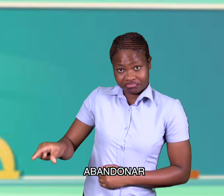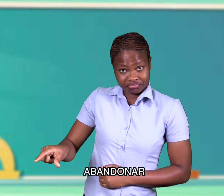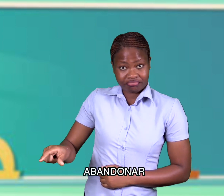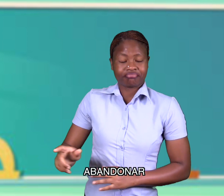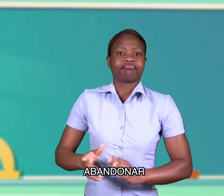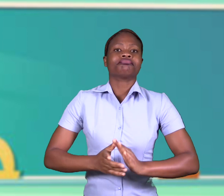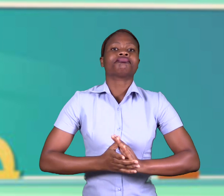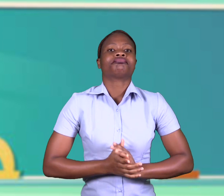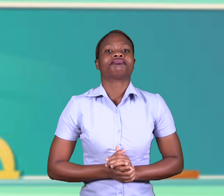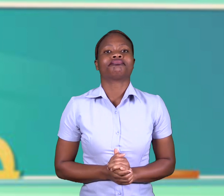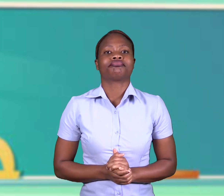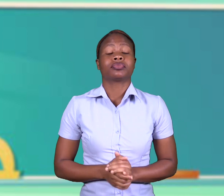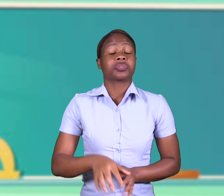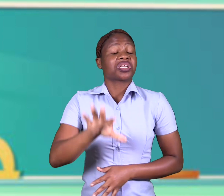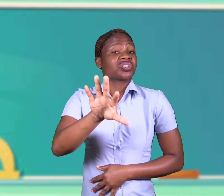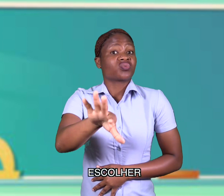Abandonar,